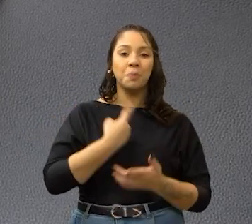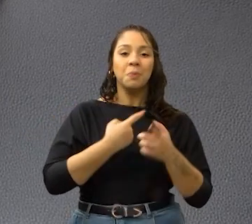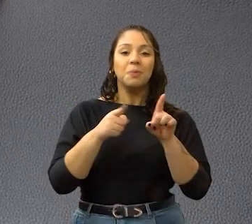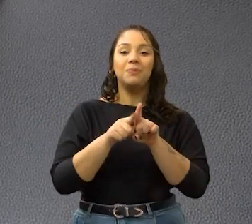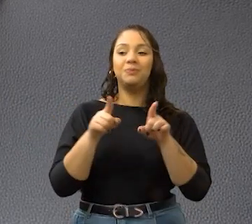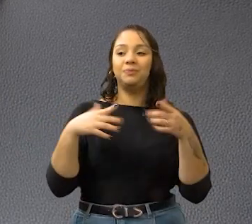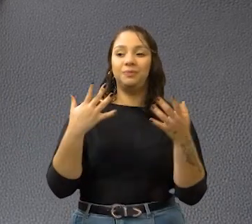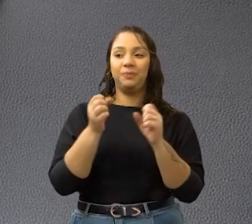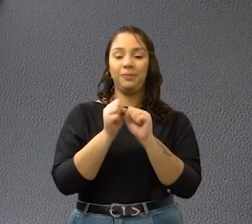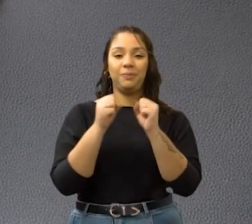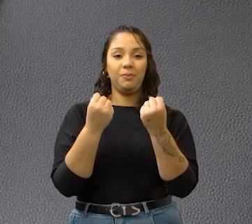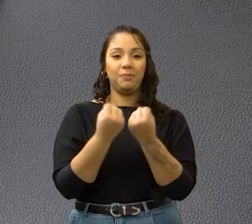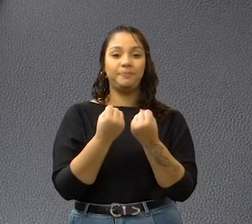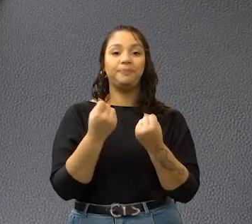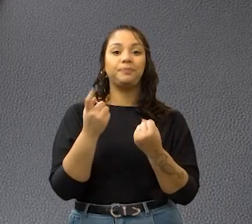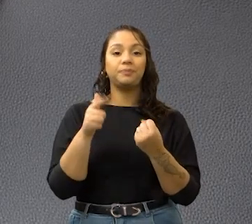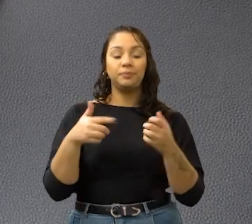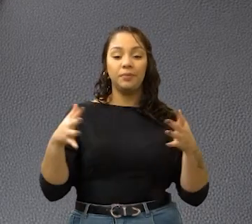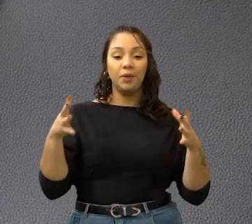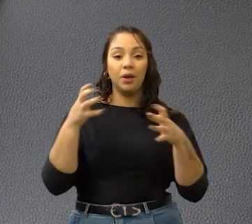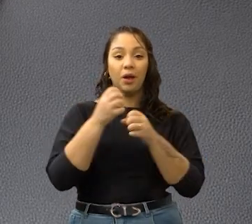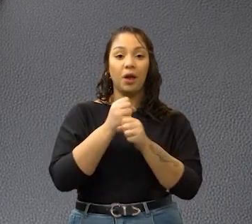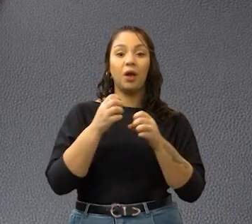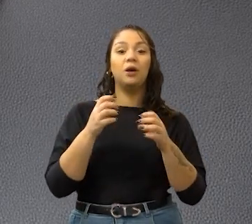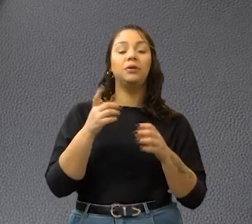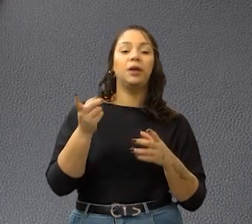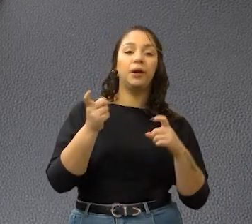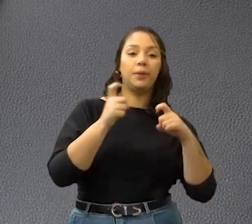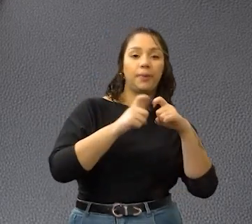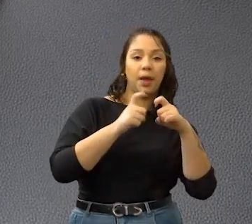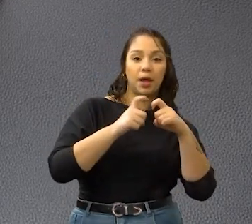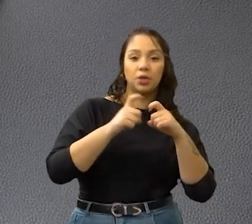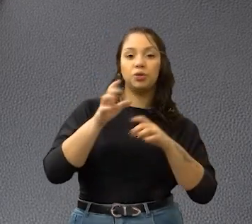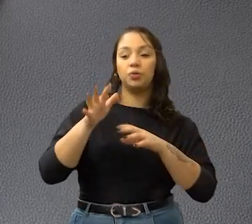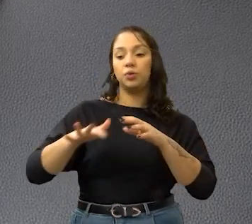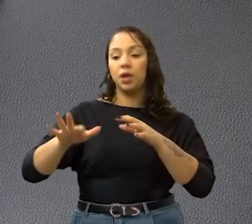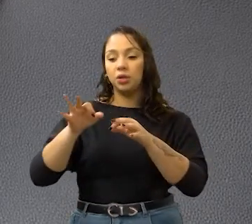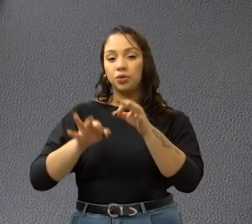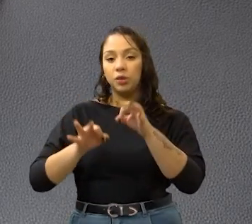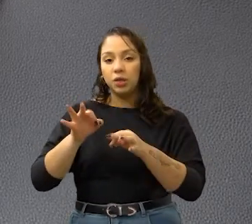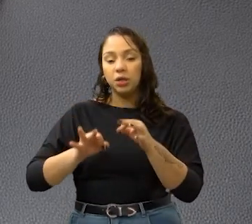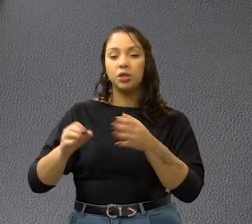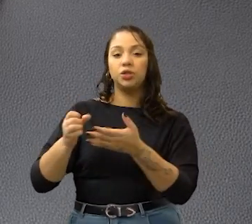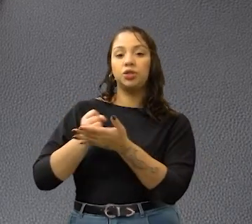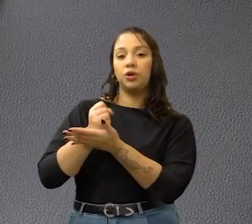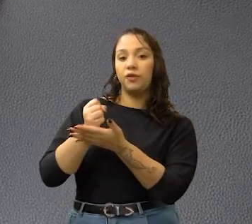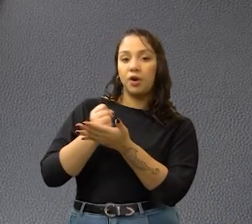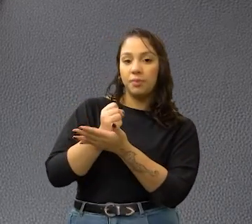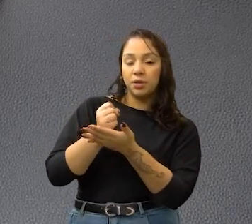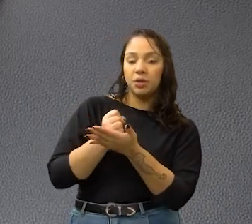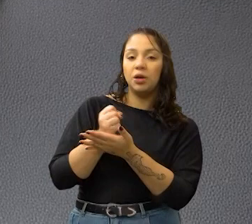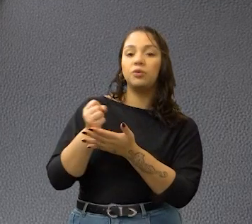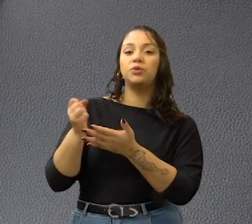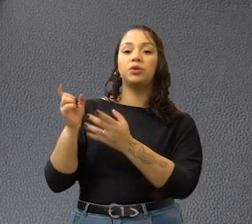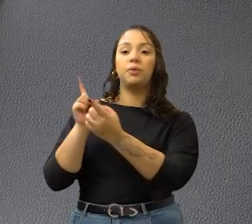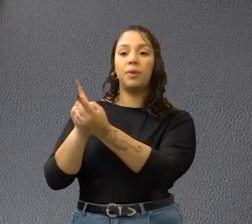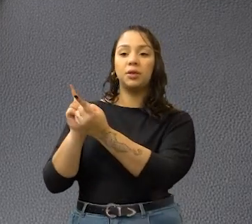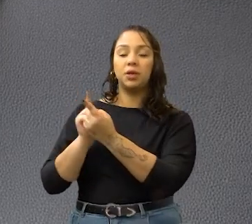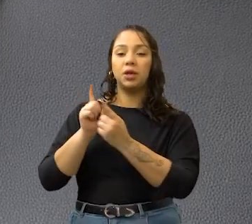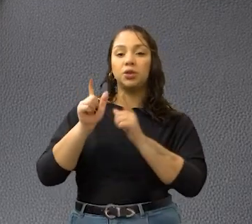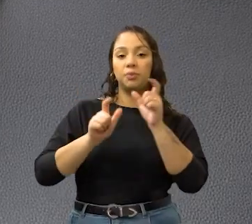Então, o seminário, né, foi para tentar juntar tudo isso, médicos, juristas, farmacêuticos,